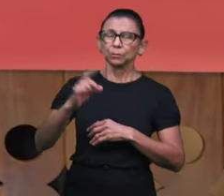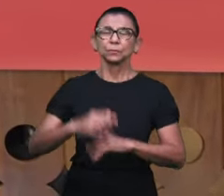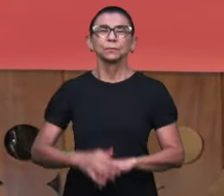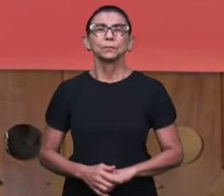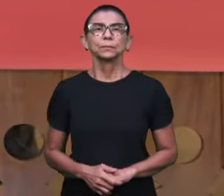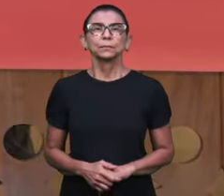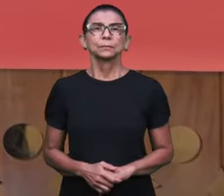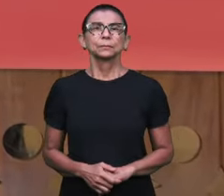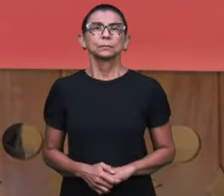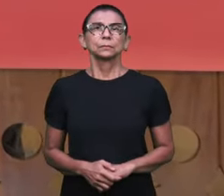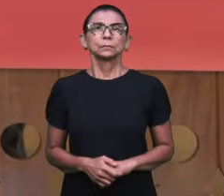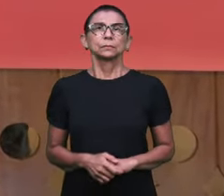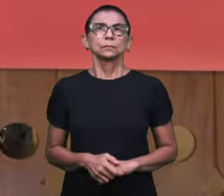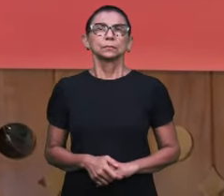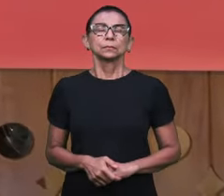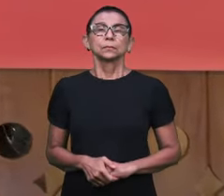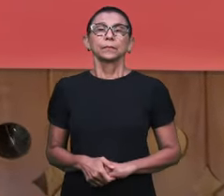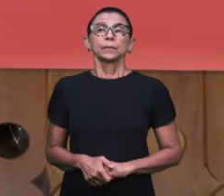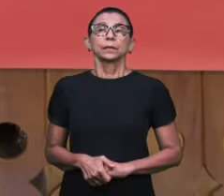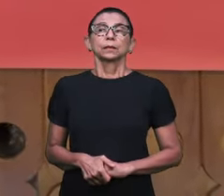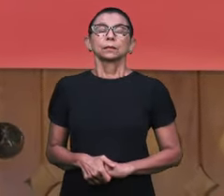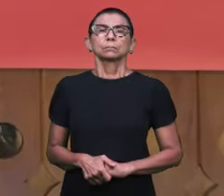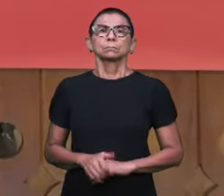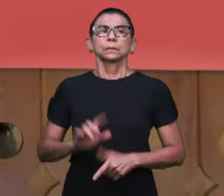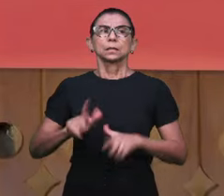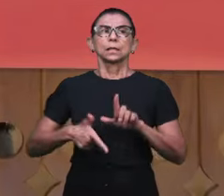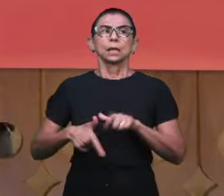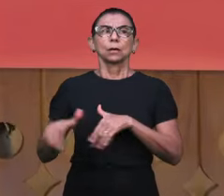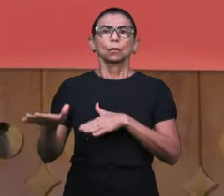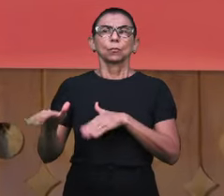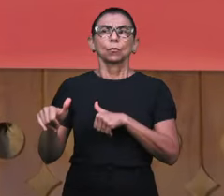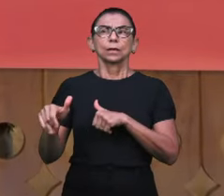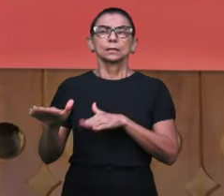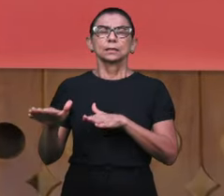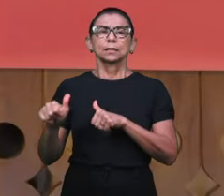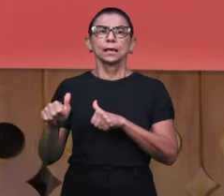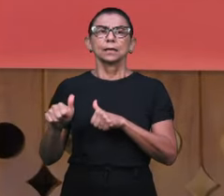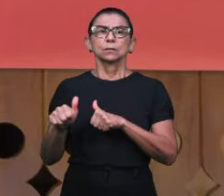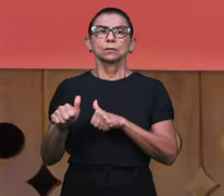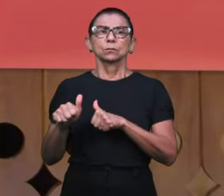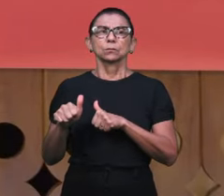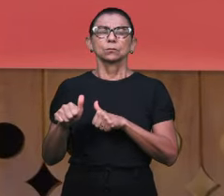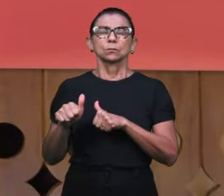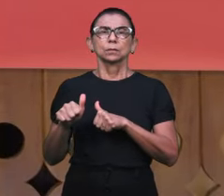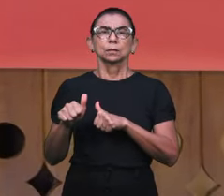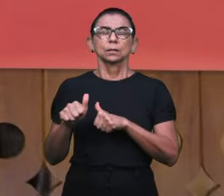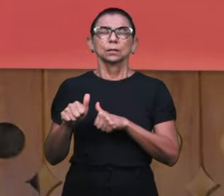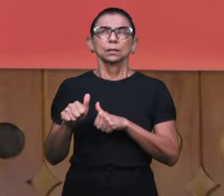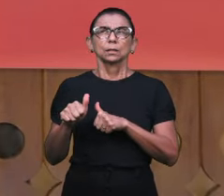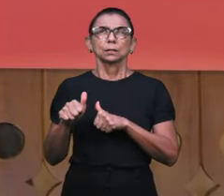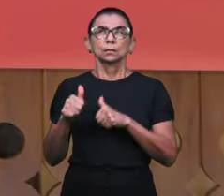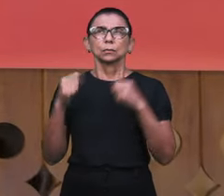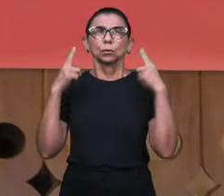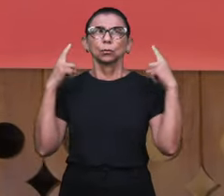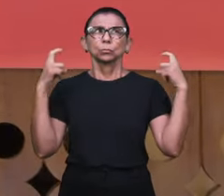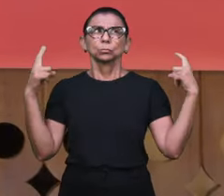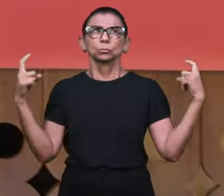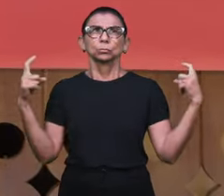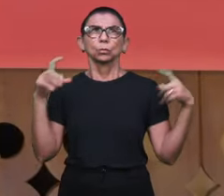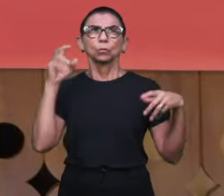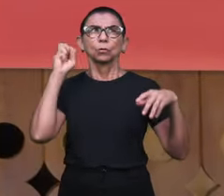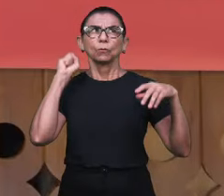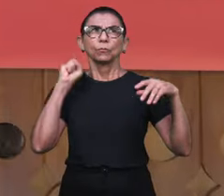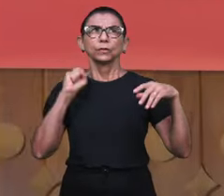Israel, ouvia o toque e o adversário não conhecia, porque era um segredo para